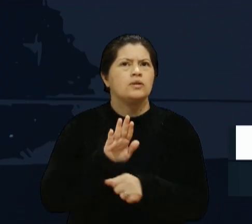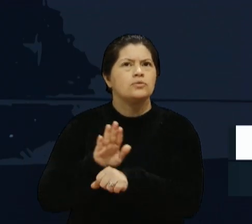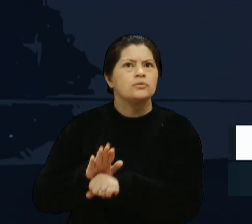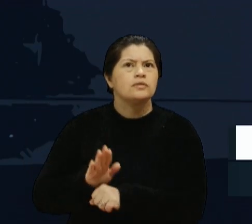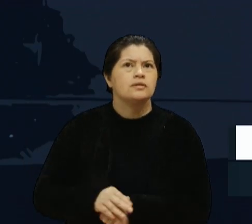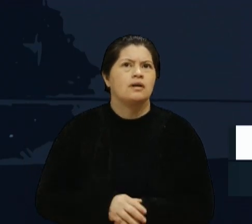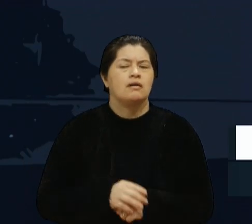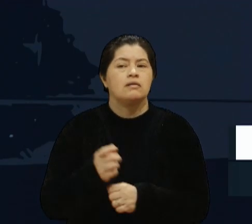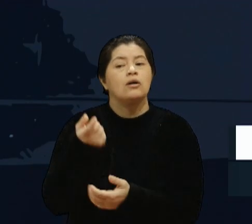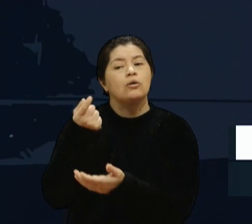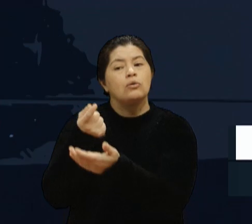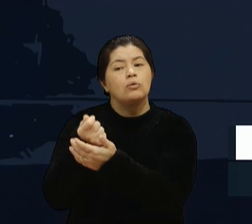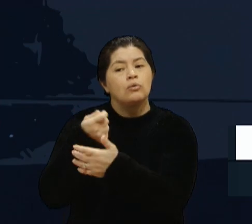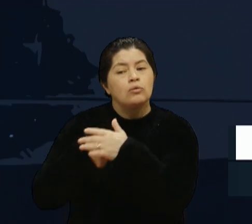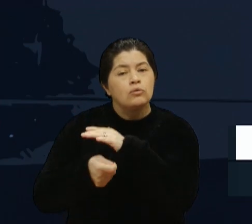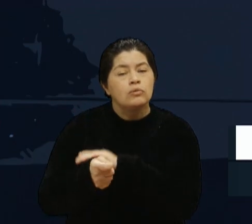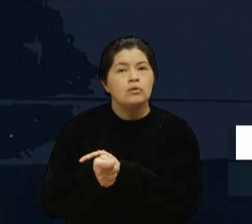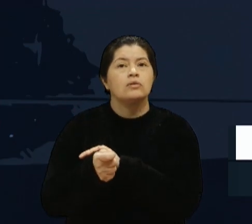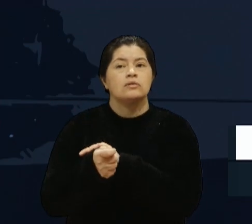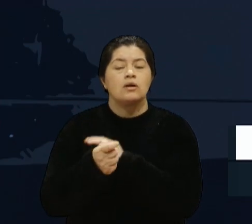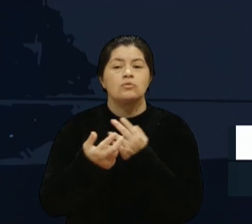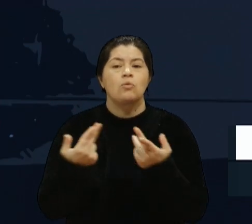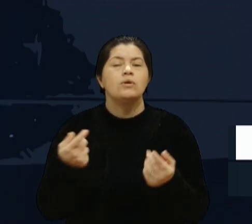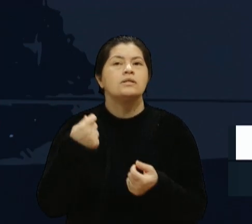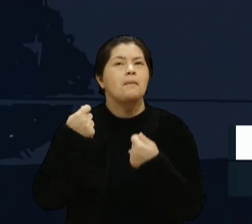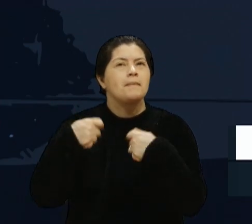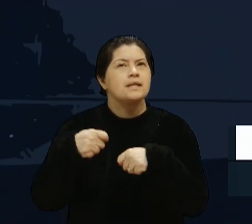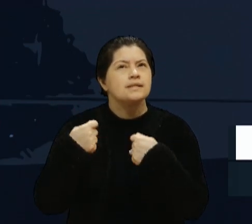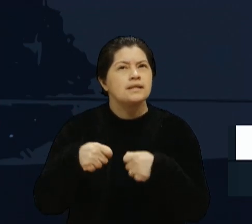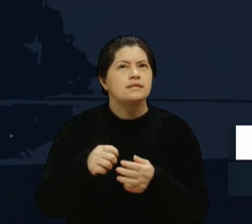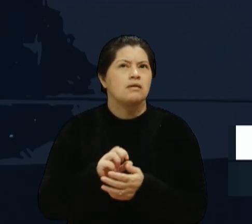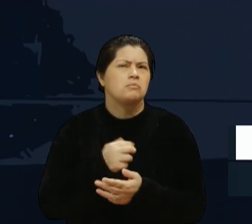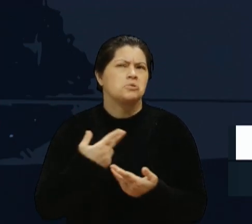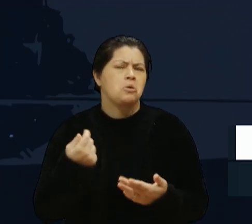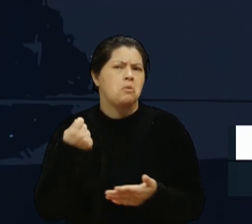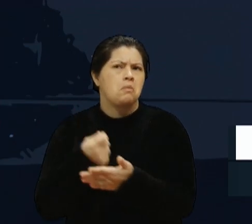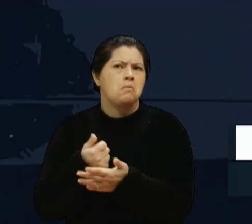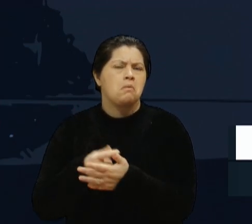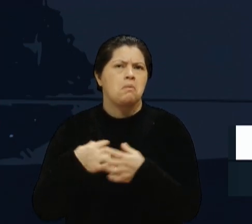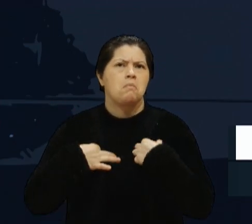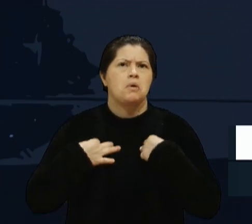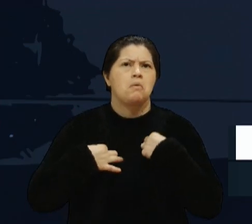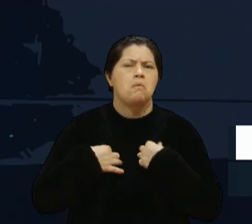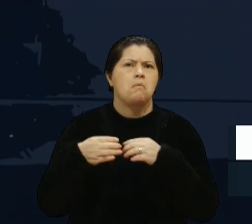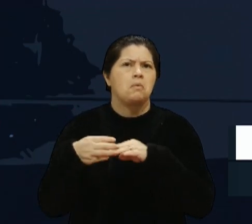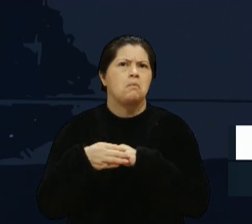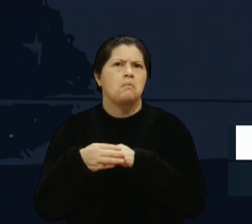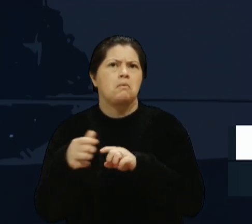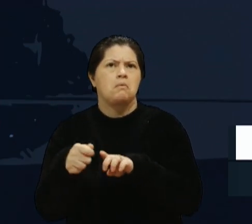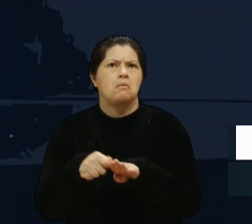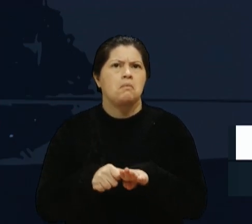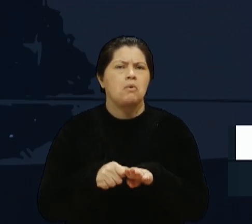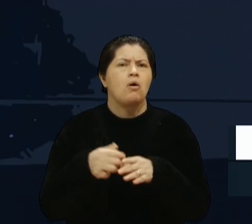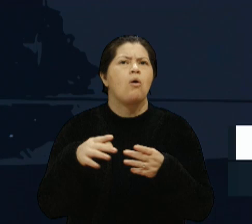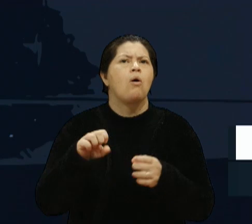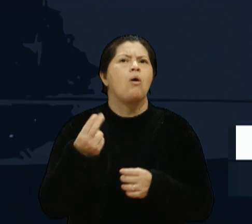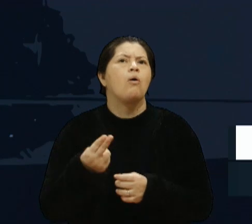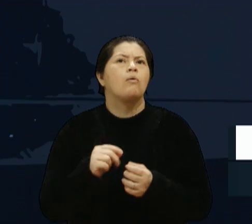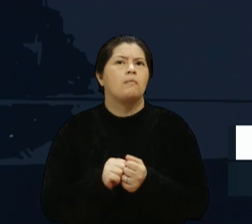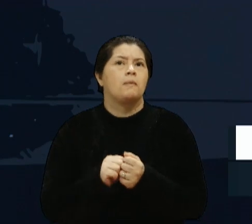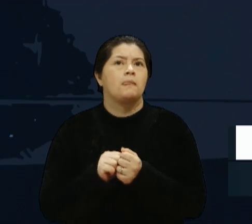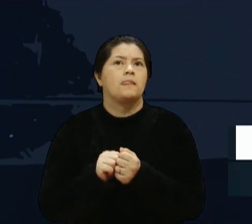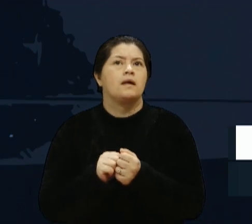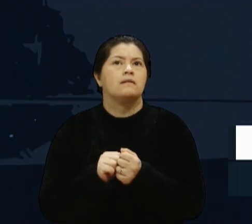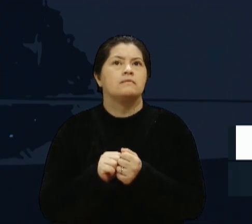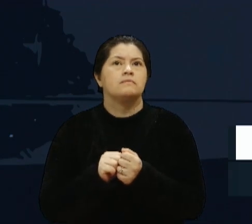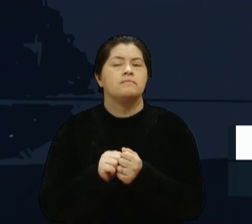apadrinhar financiando parte do que ele precisa, de repente para ele comprar uma roupa, um tênis, sei lá. Tu pode apadrinhar pegando-o